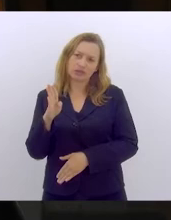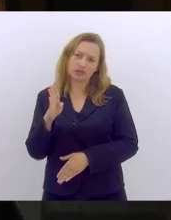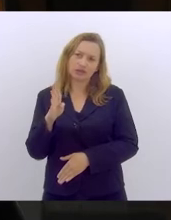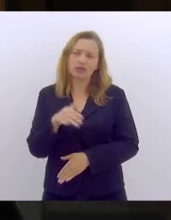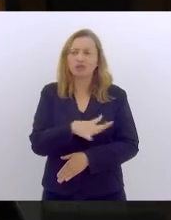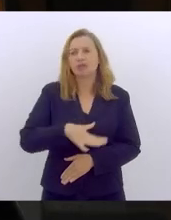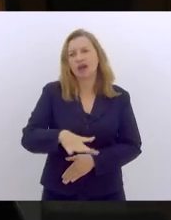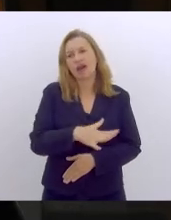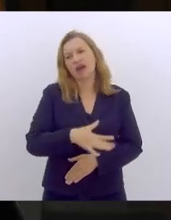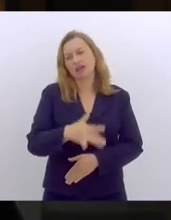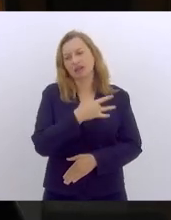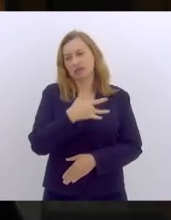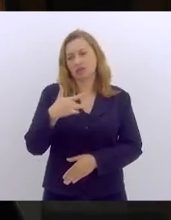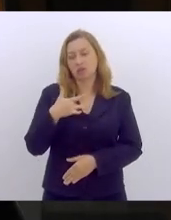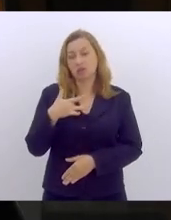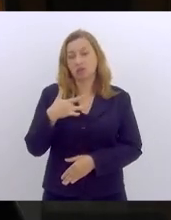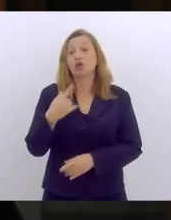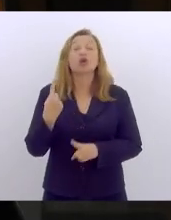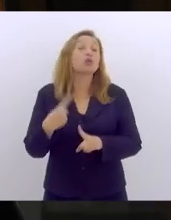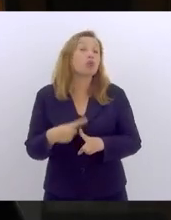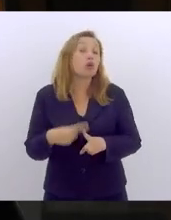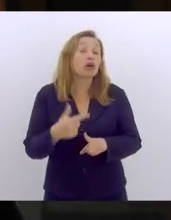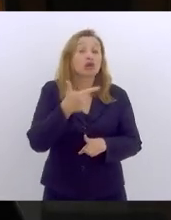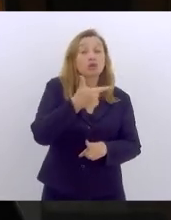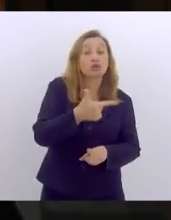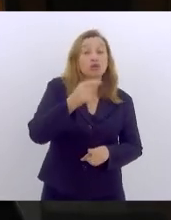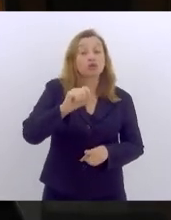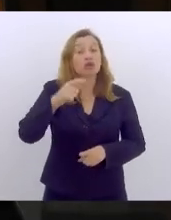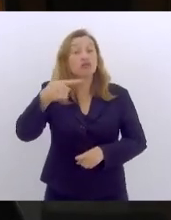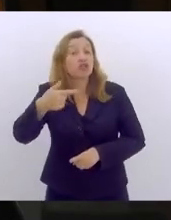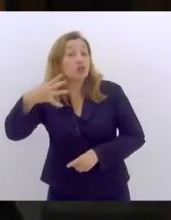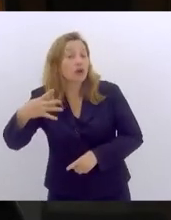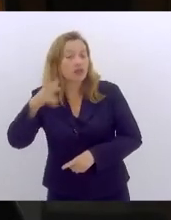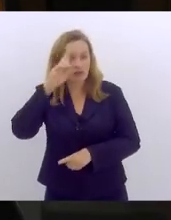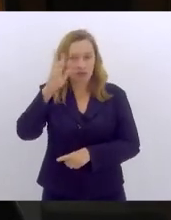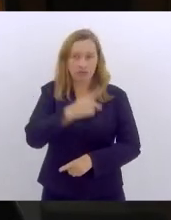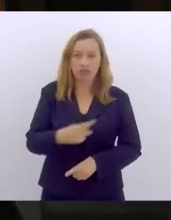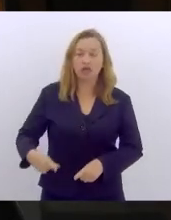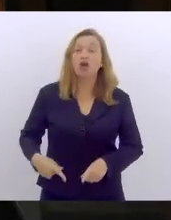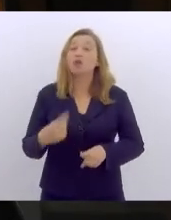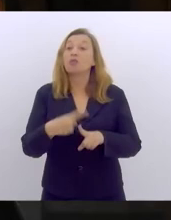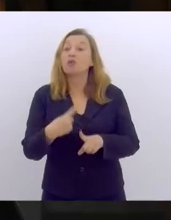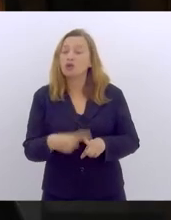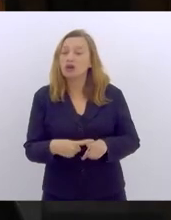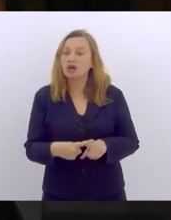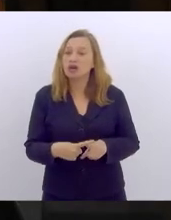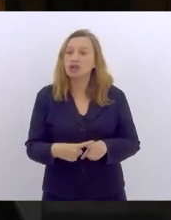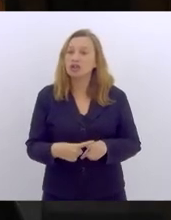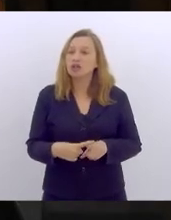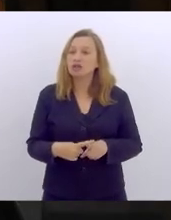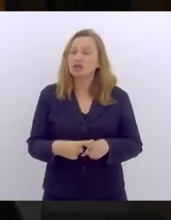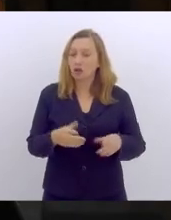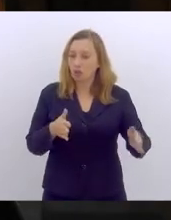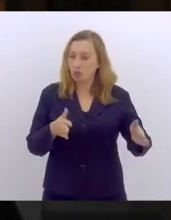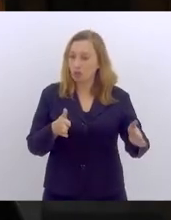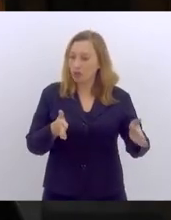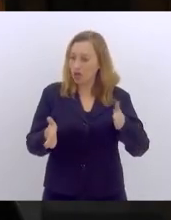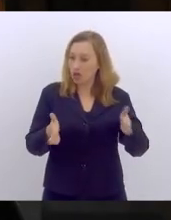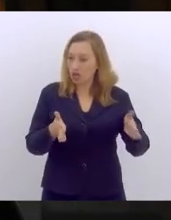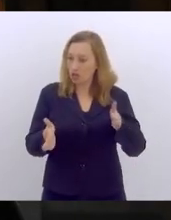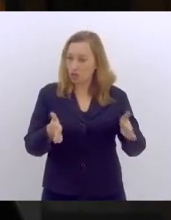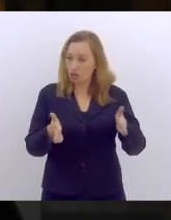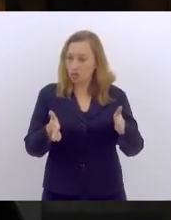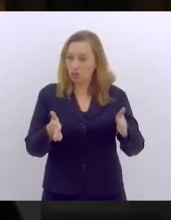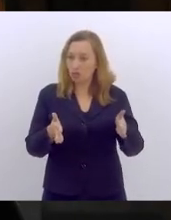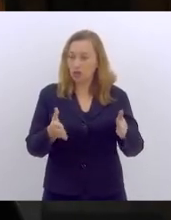área da saúde. E por que 2024, senhora presidente? Porque que fizemos questão de dar um prazo para que